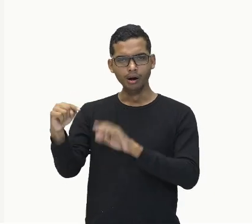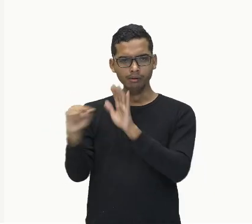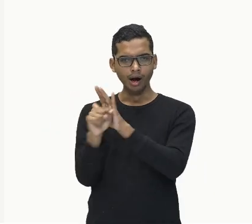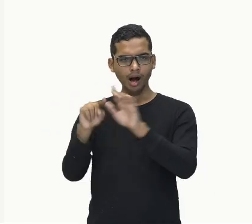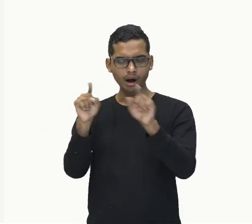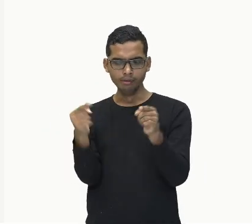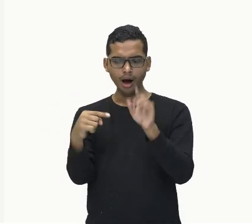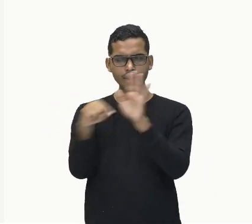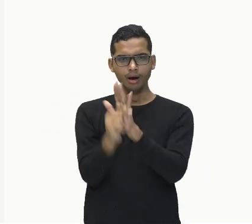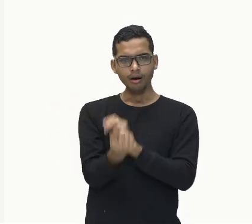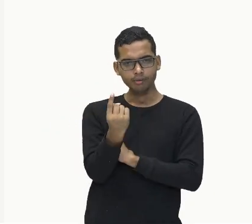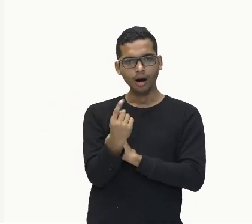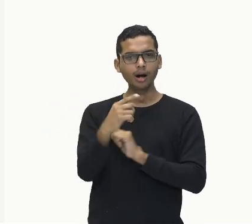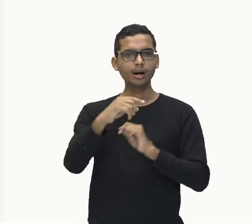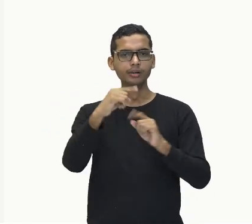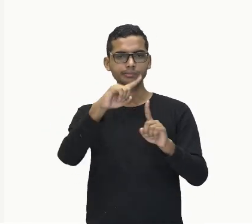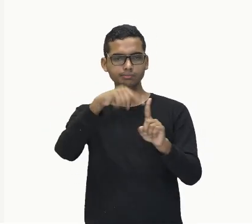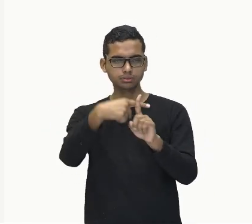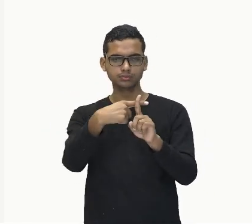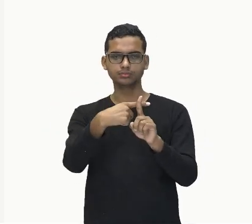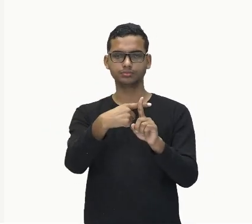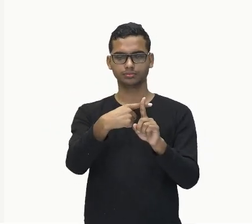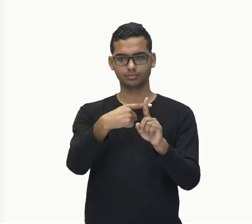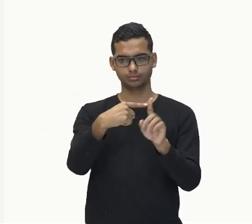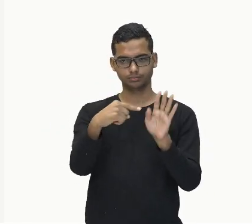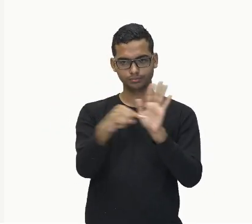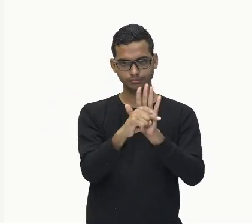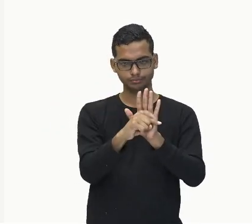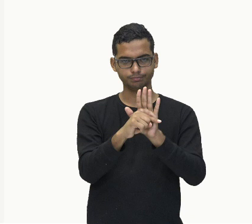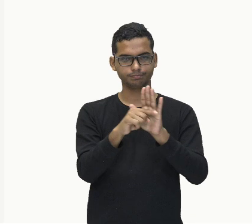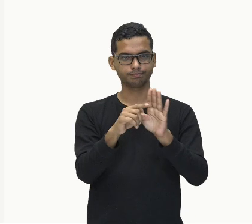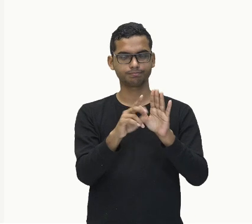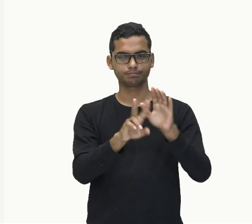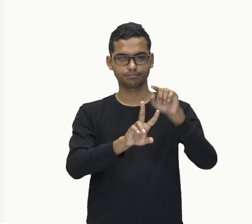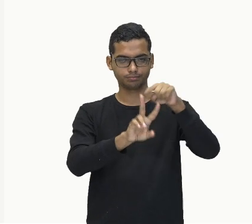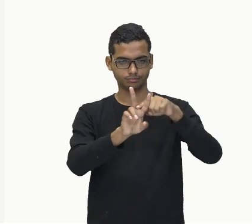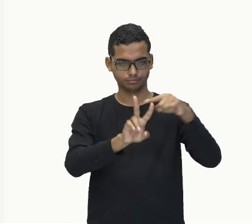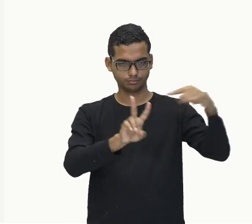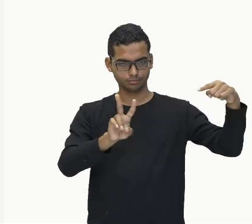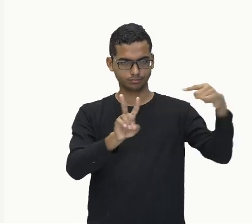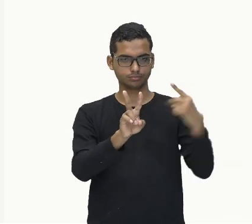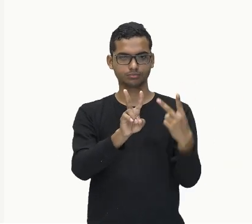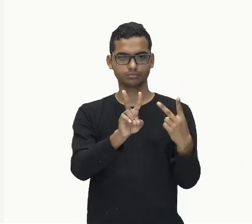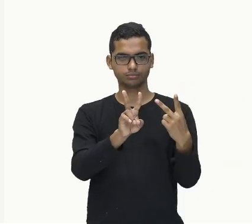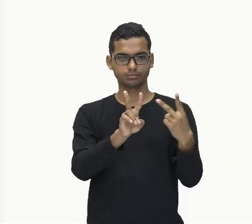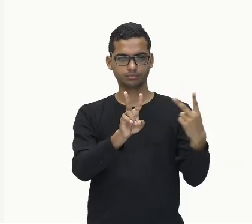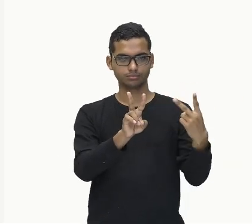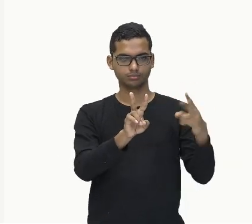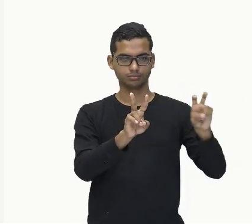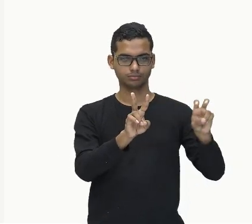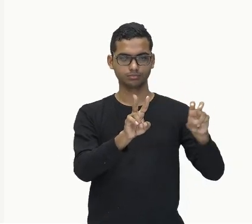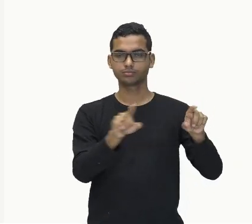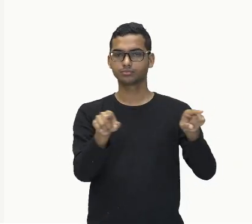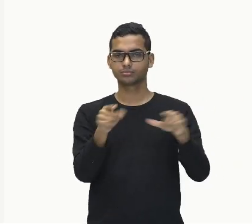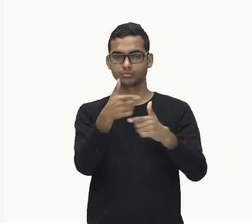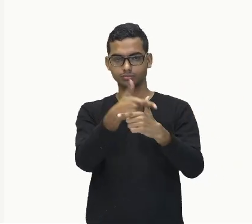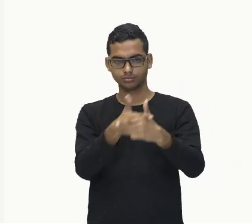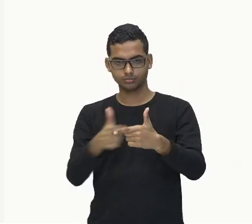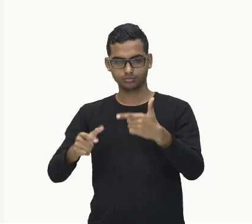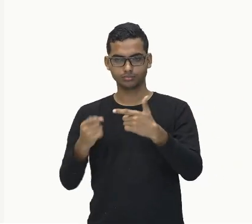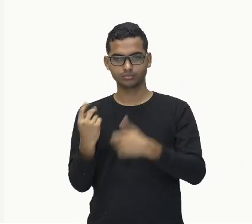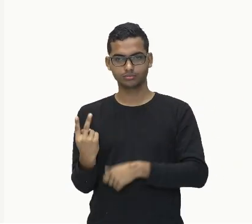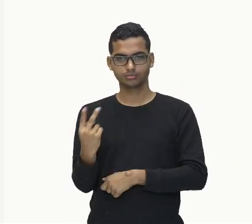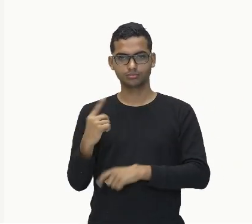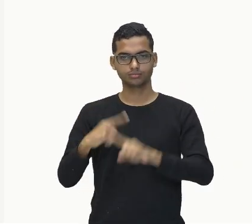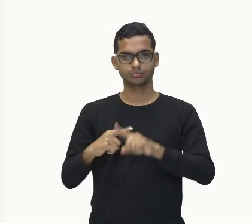a raiz do delta, que é 225, sobre 2a, que é 2 vezes 1. Resolvendo, nós vamos ter menos com menos